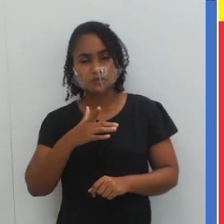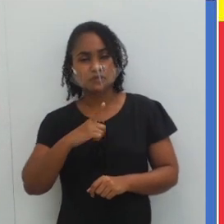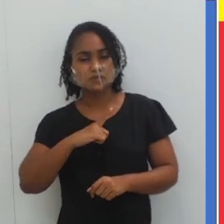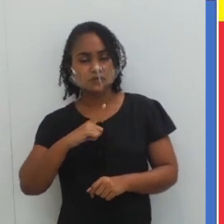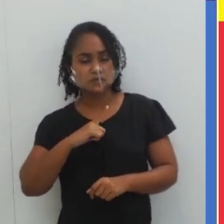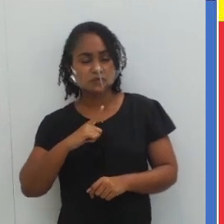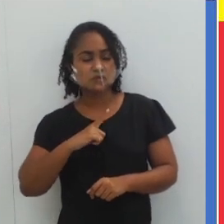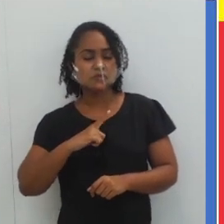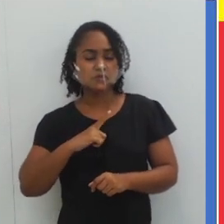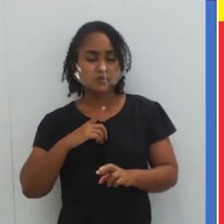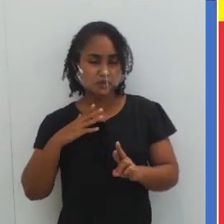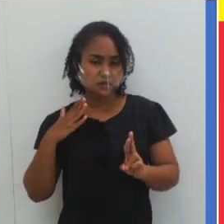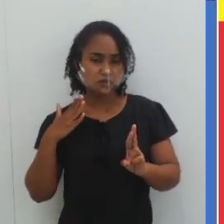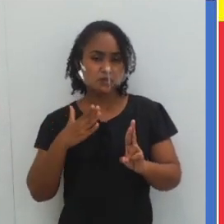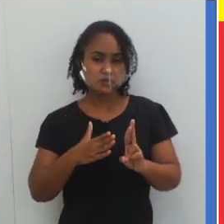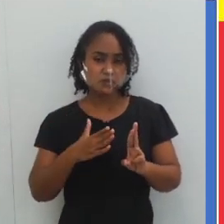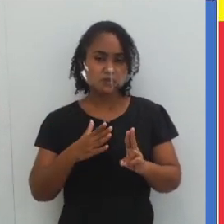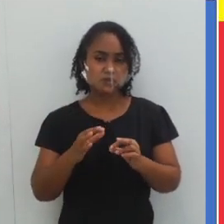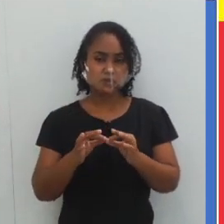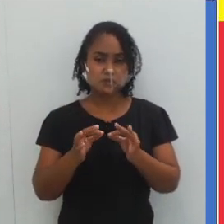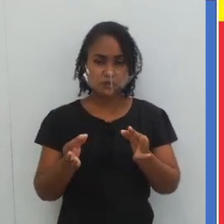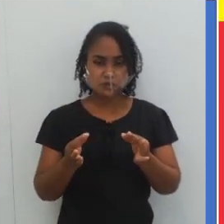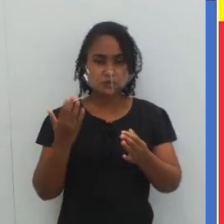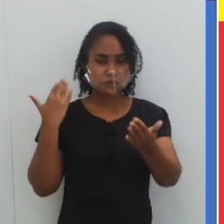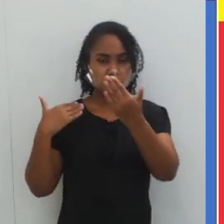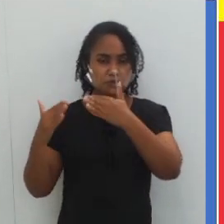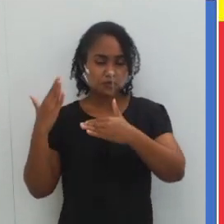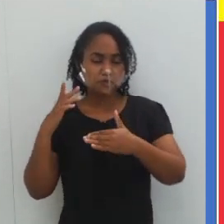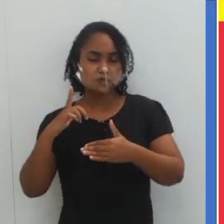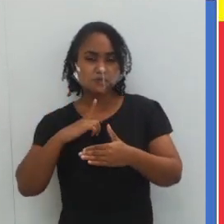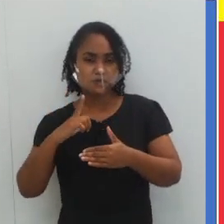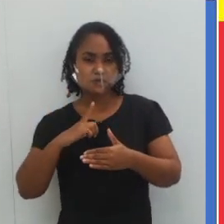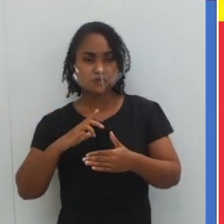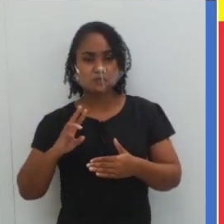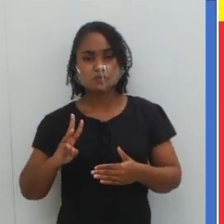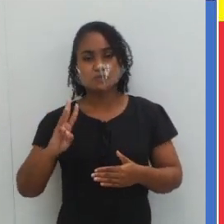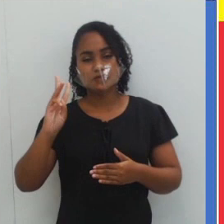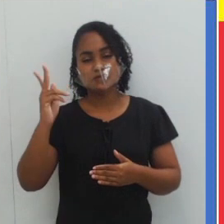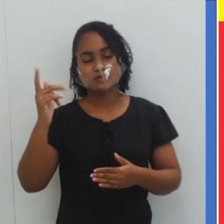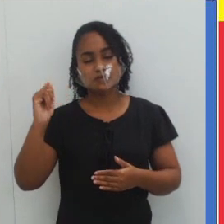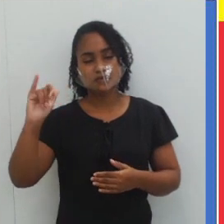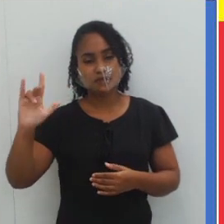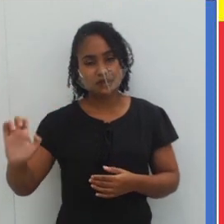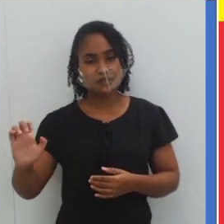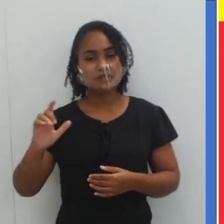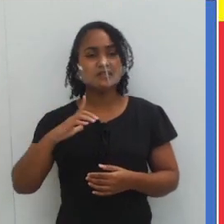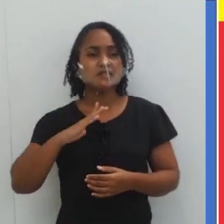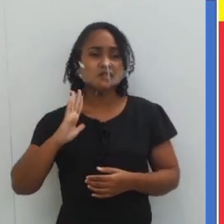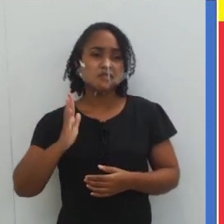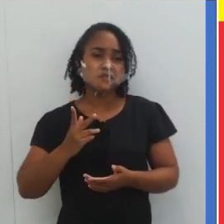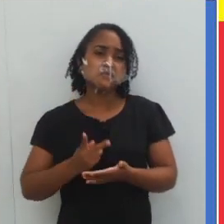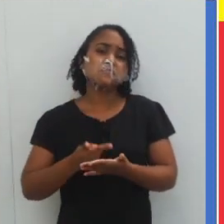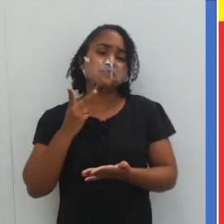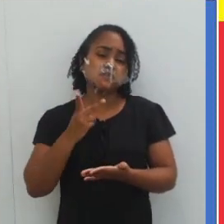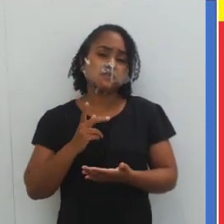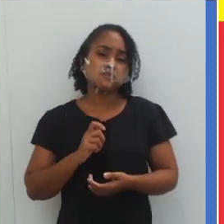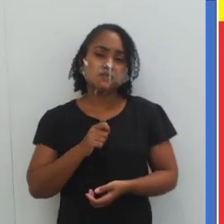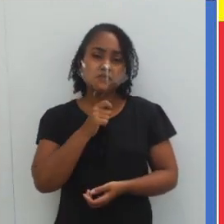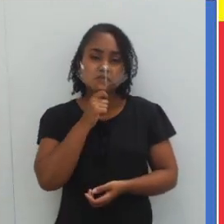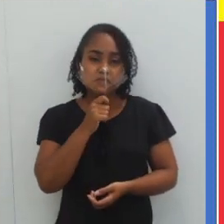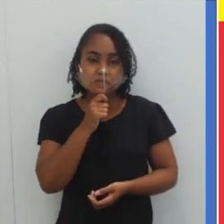algo já é ocorrido, vai indicar aí o simple past e, claro, while. Algo que